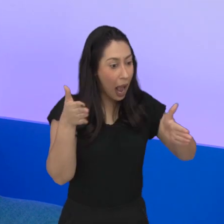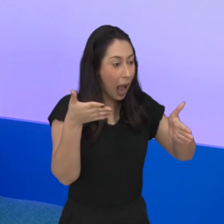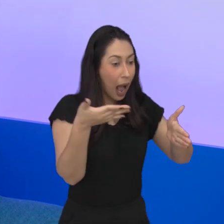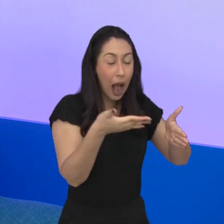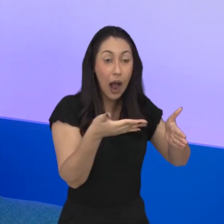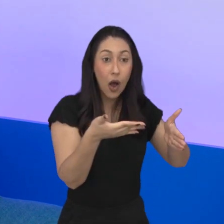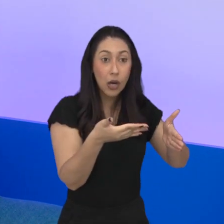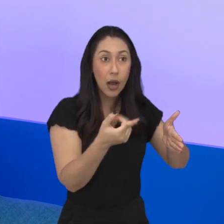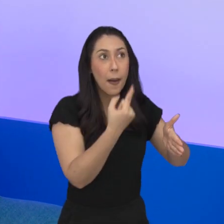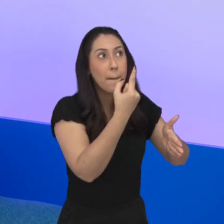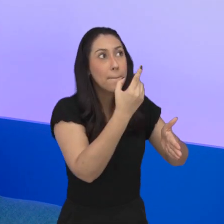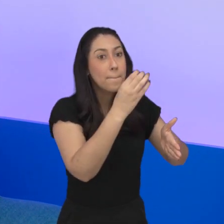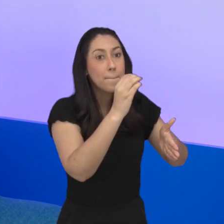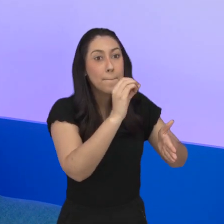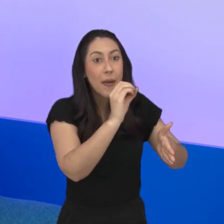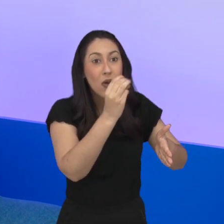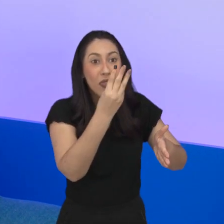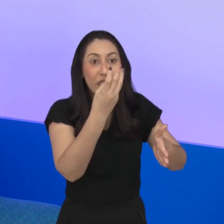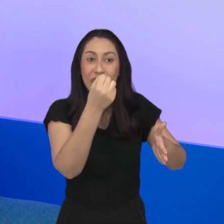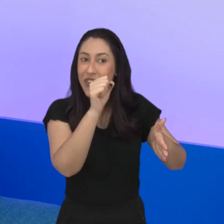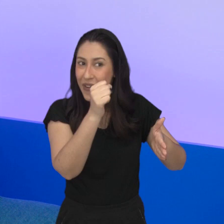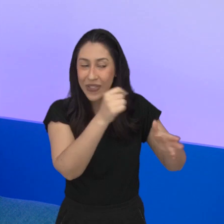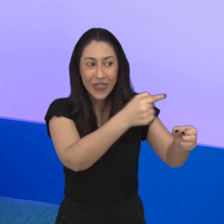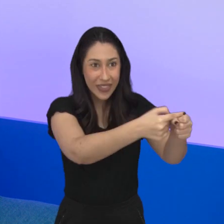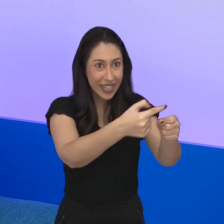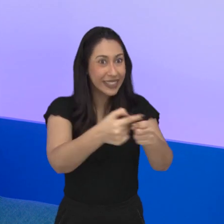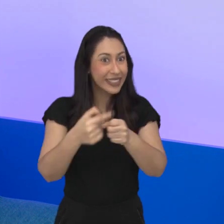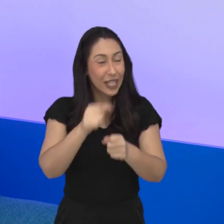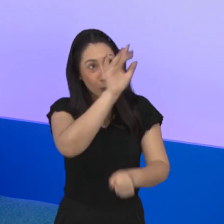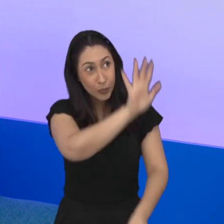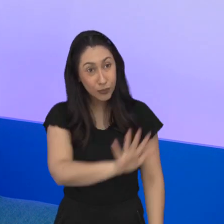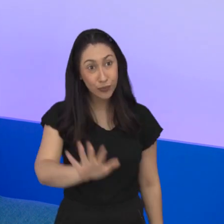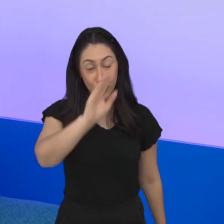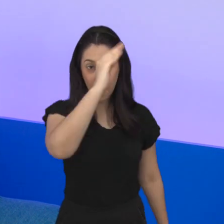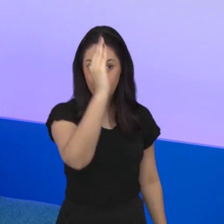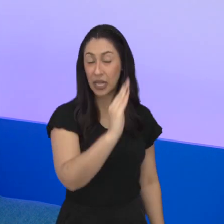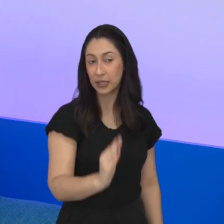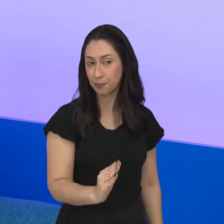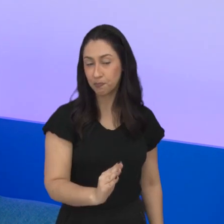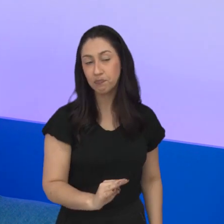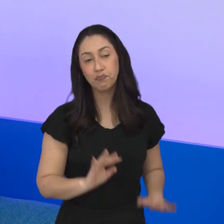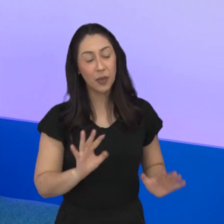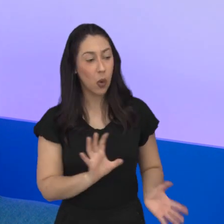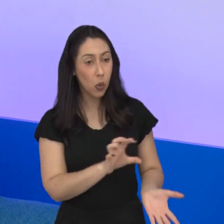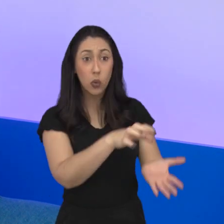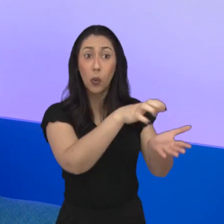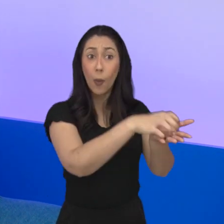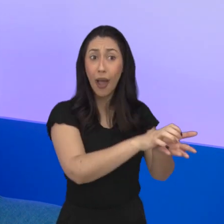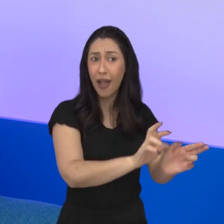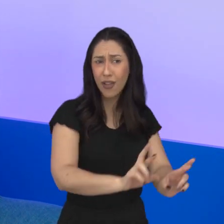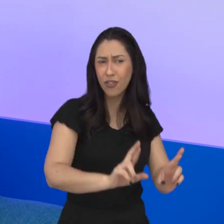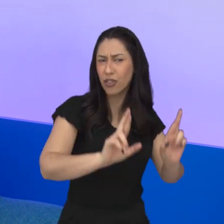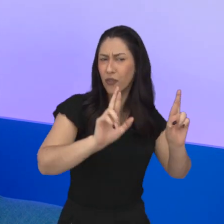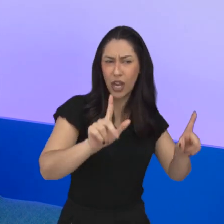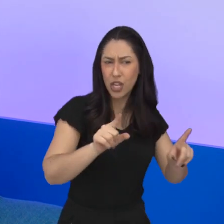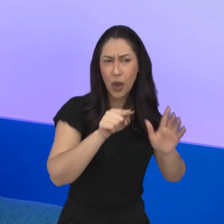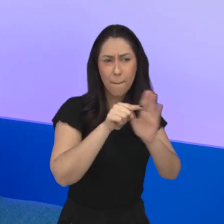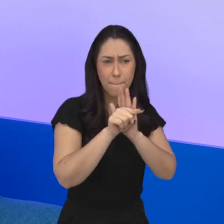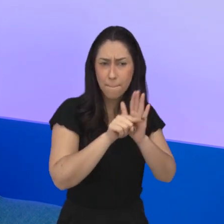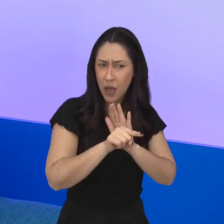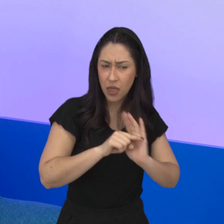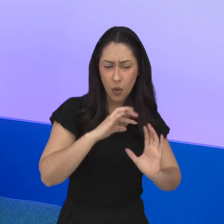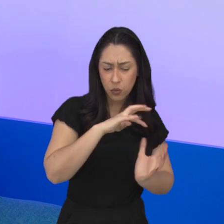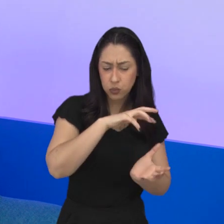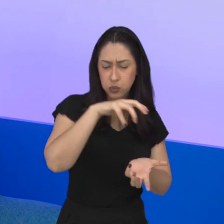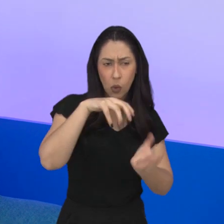gente monitora mais de 1.038 municípios em todo o território nacional. Bom, o CEMADEM é diferente de centros de meteorologia